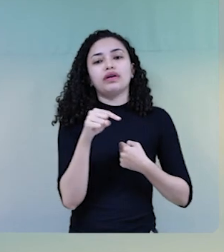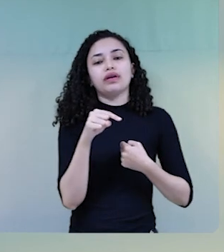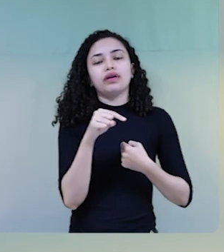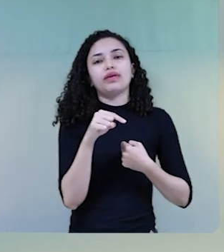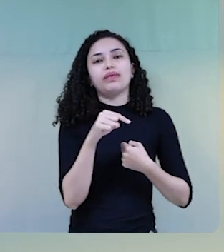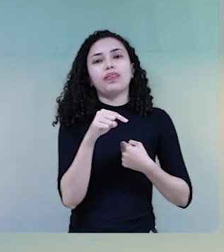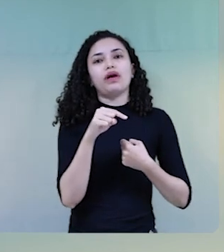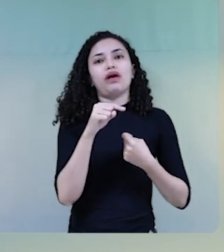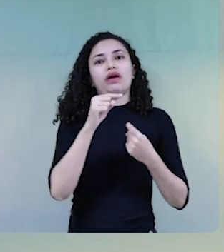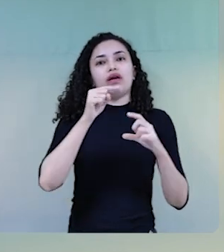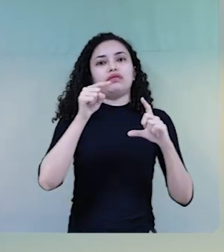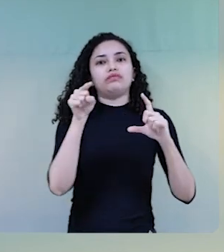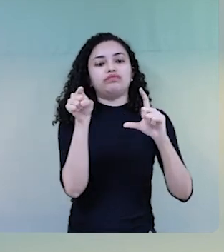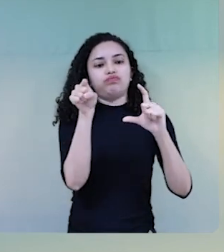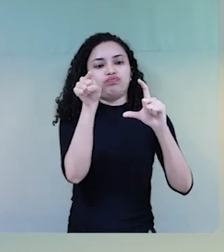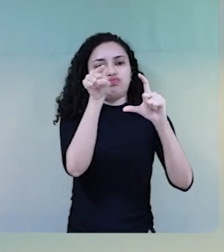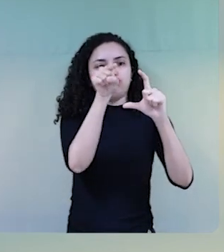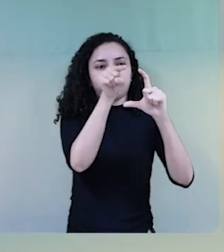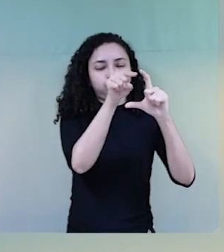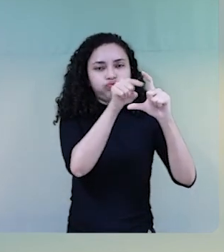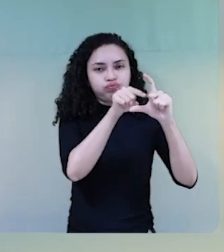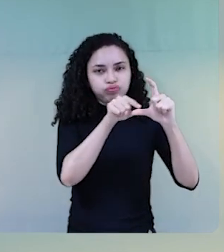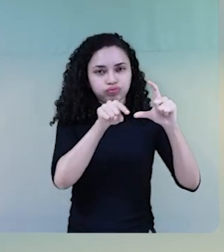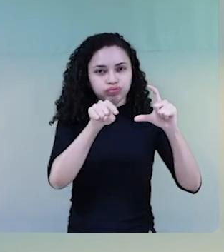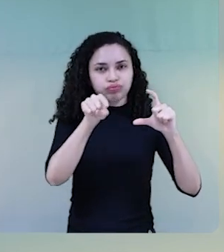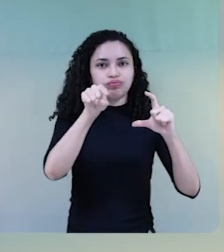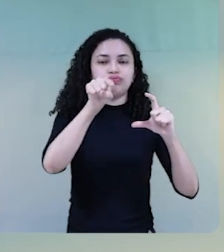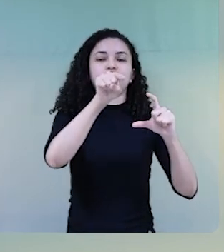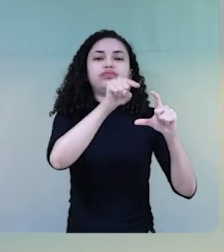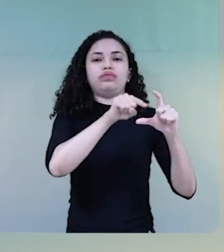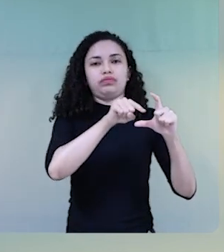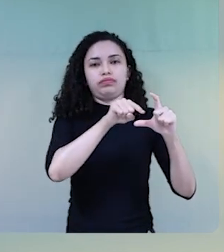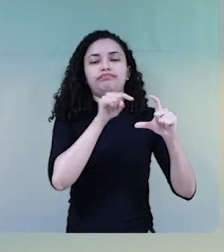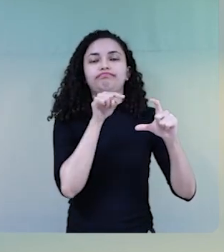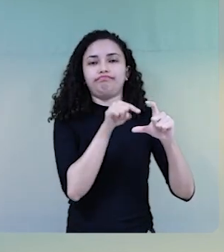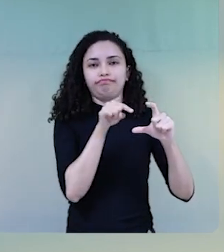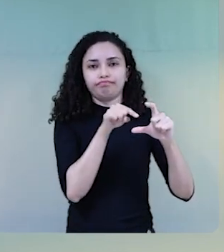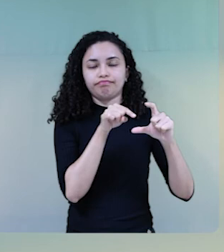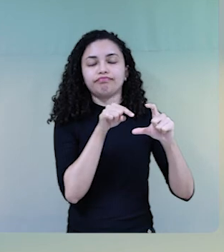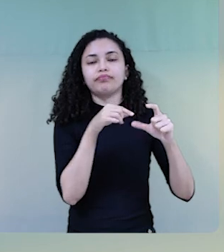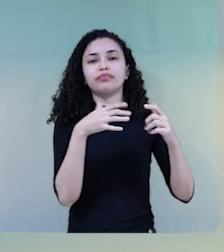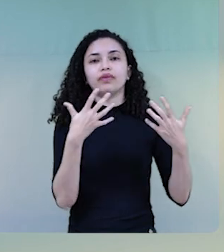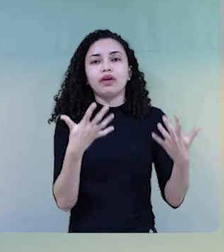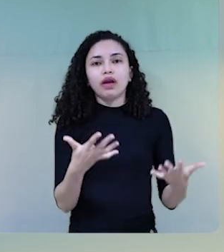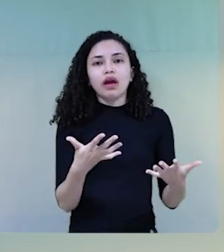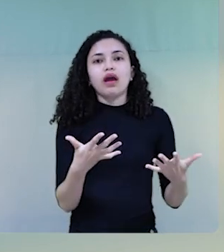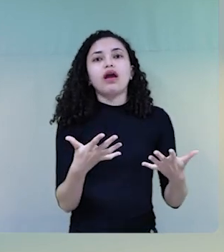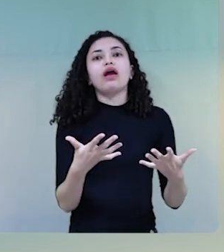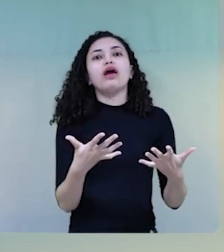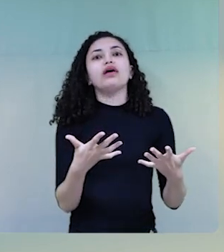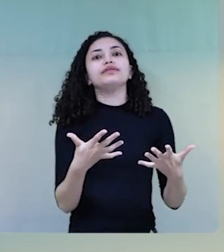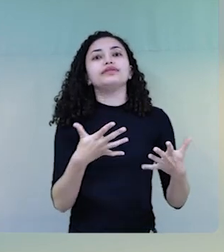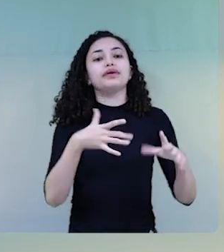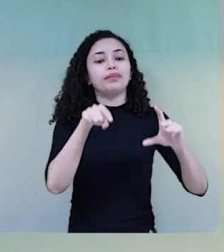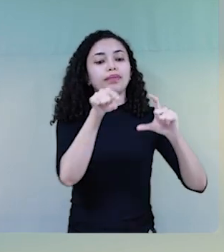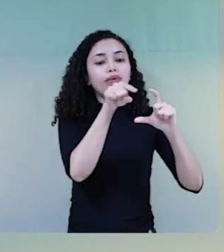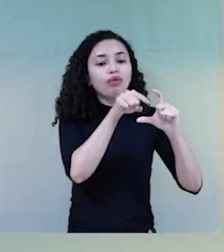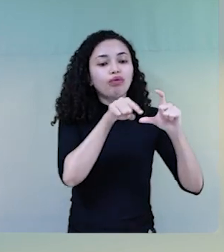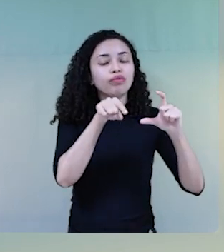movimento circular. Ela entra no movimento circular, tá? E esse movimento circular,